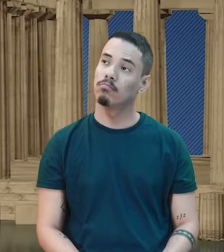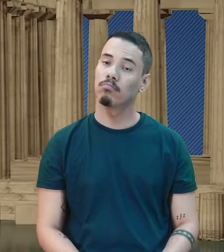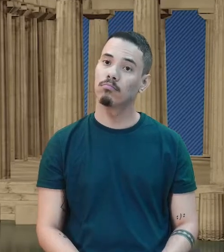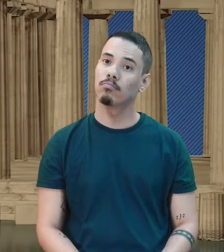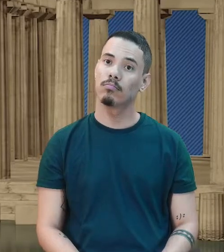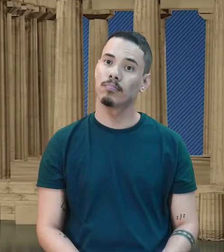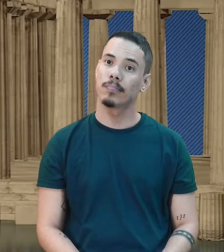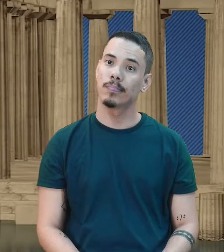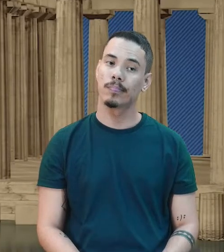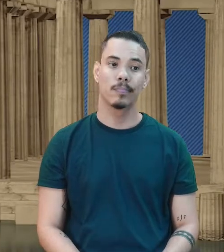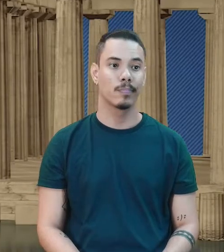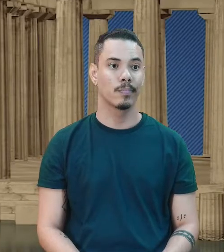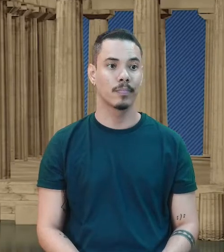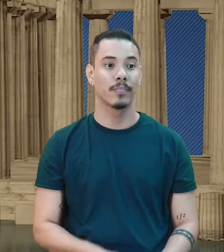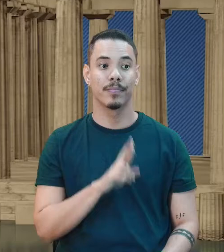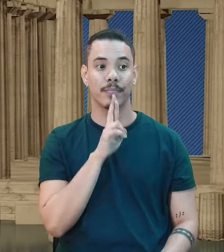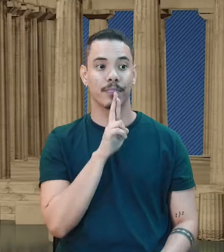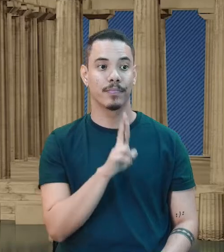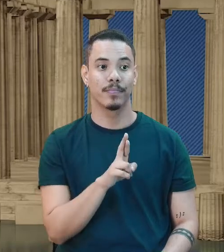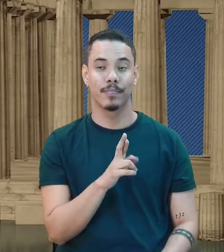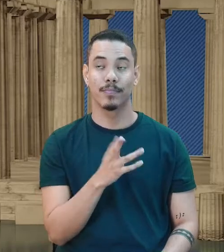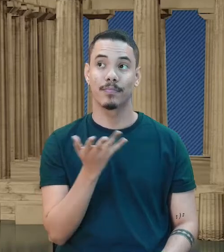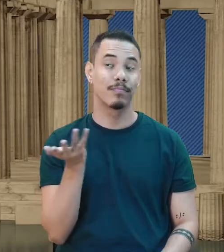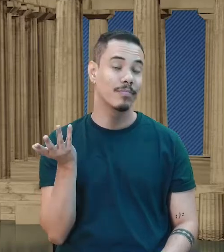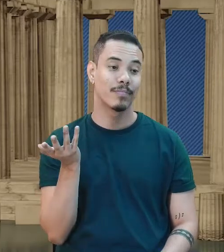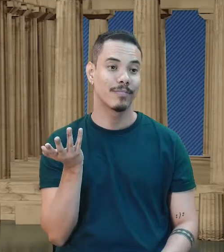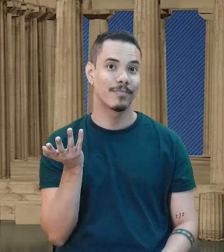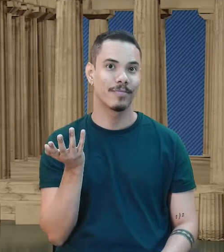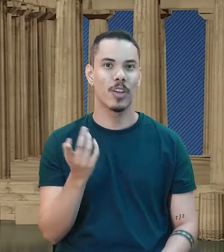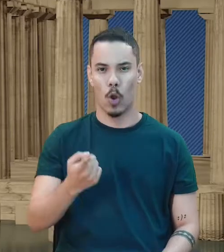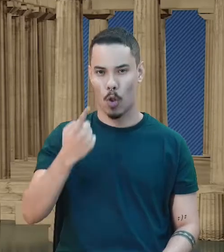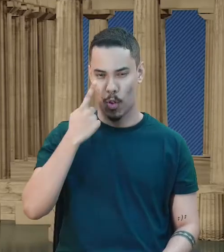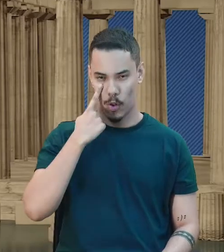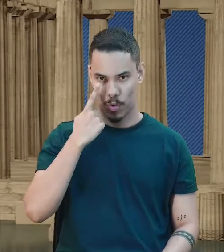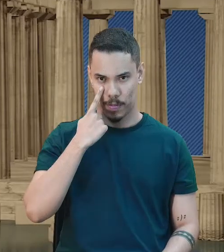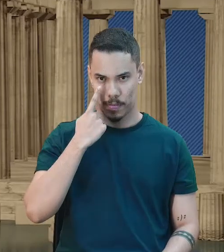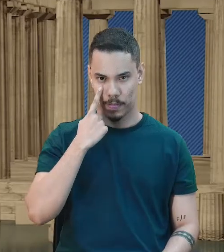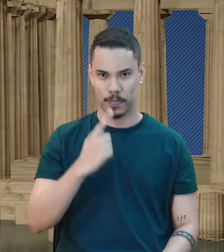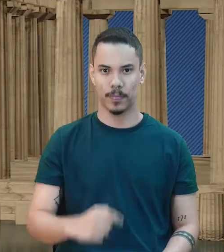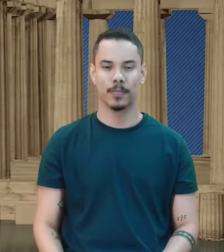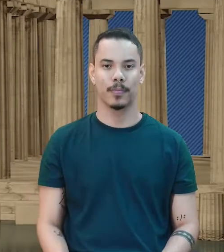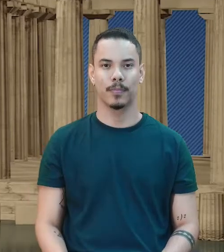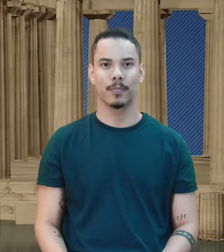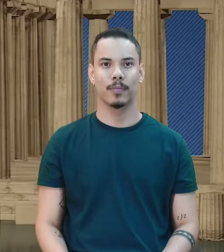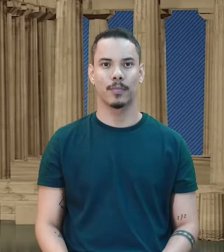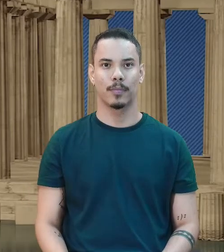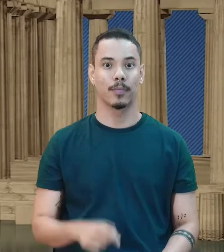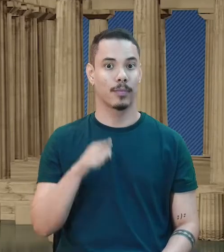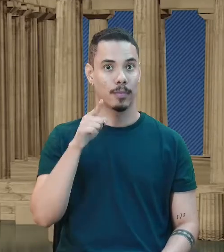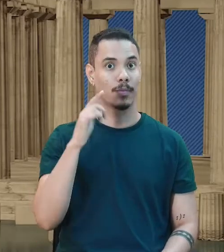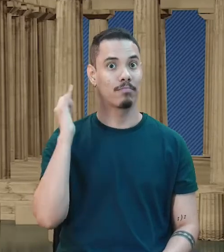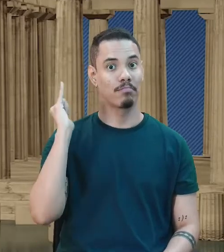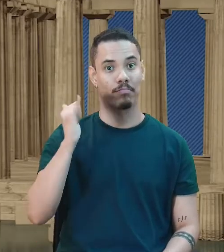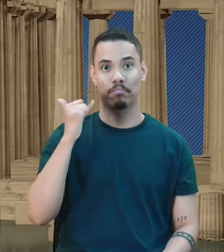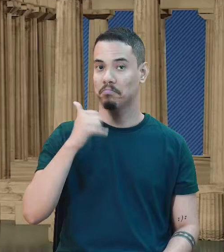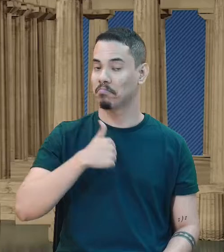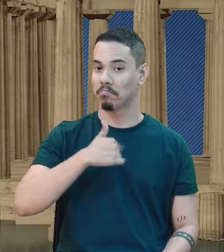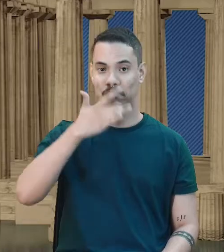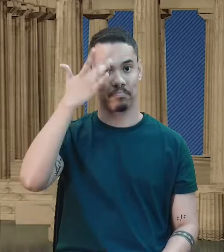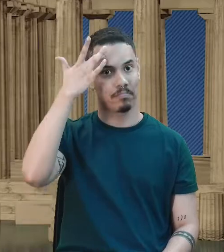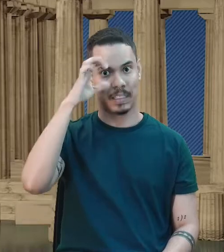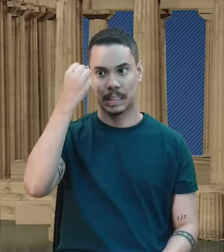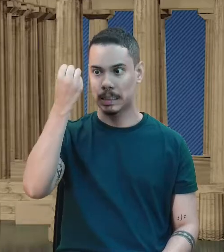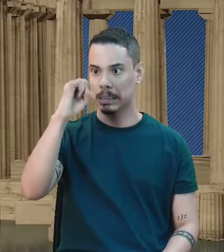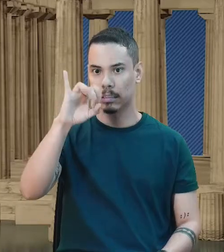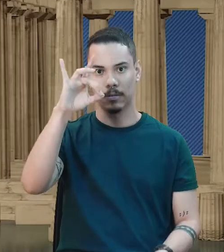a resposta de Diógenes? Pessoal, isso é narrado, mas não se sabe se é verdadeiro ou